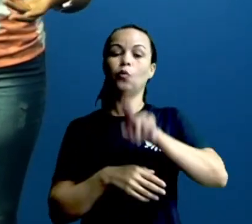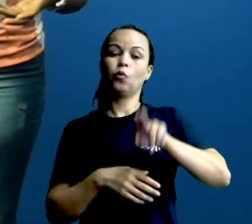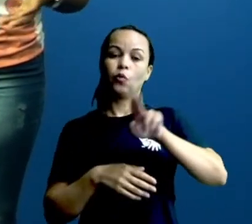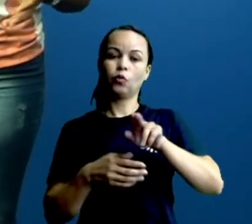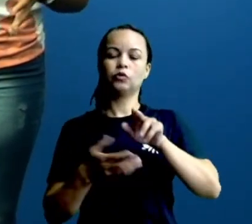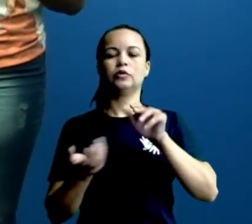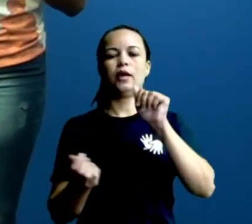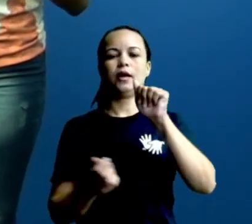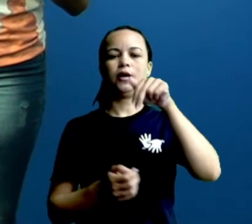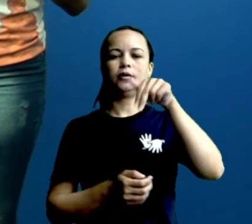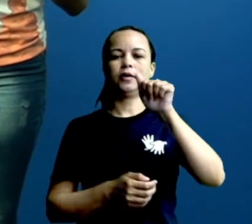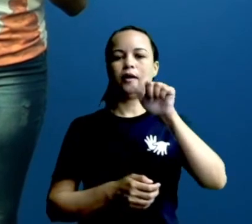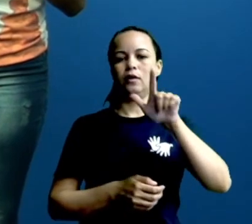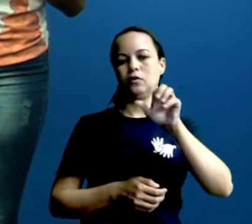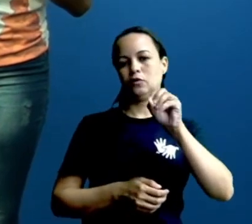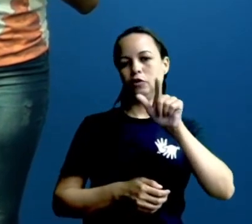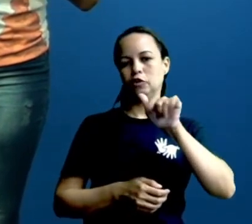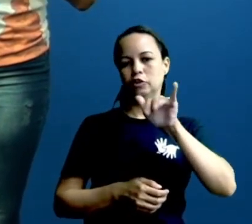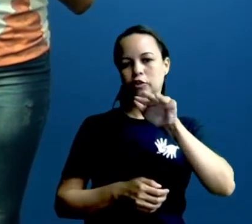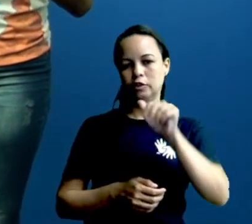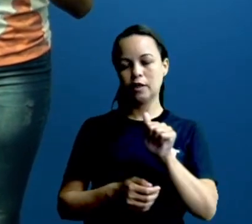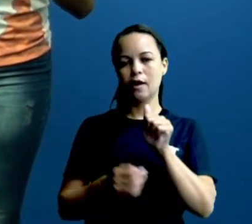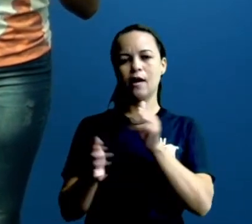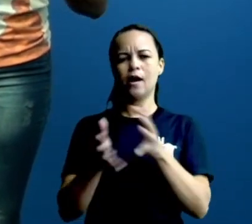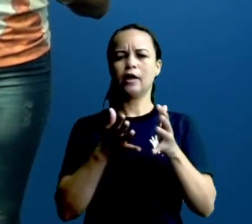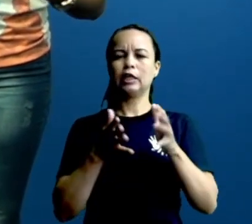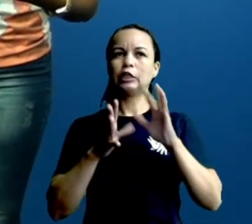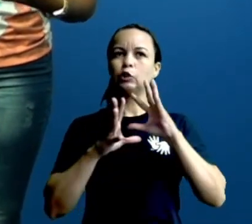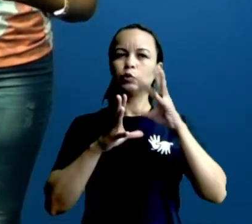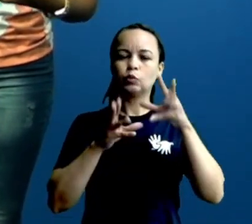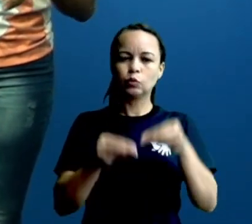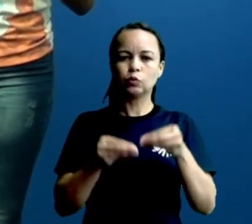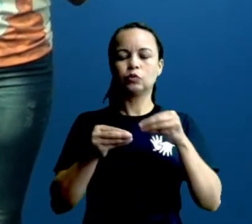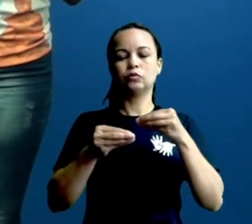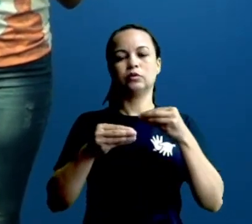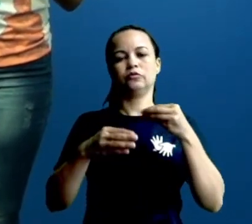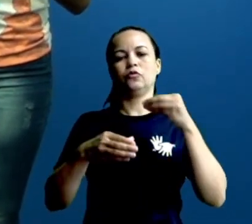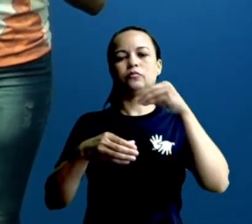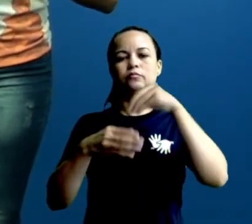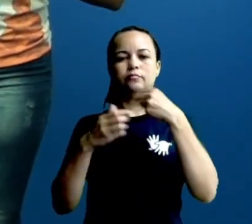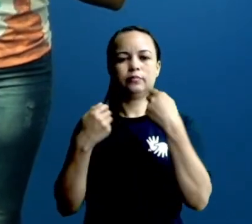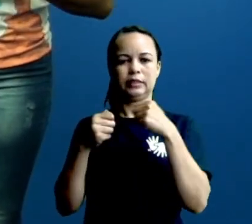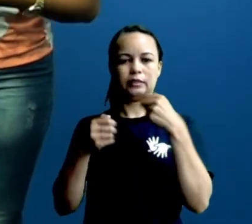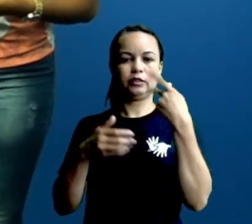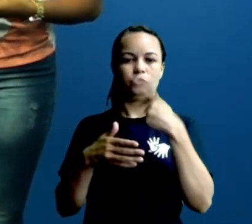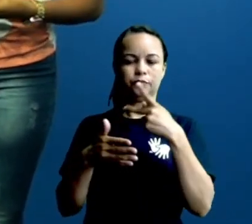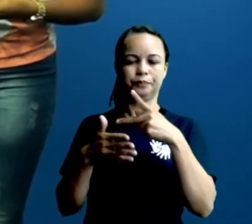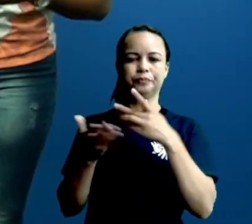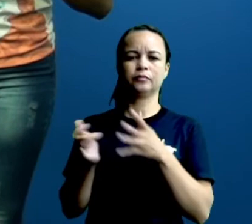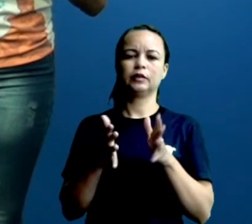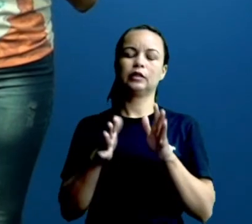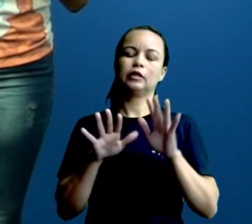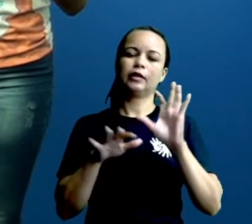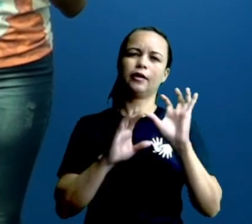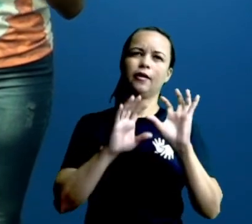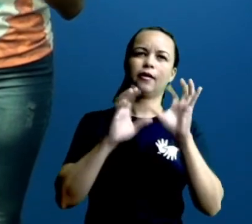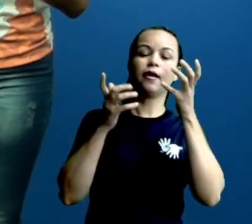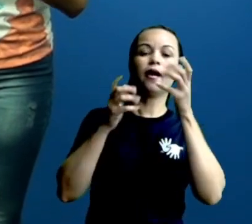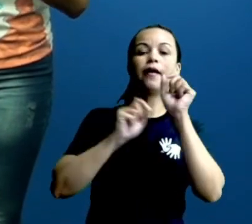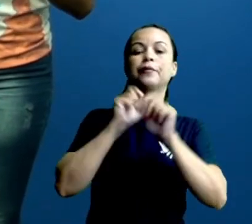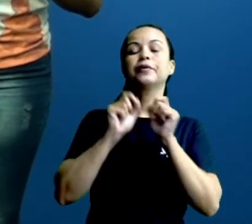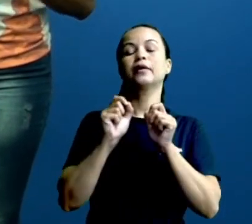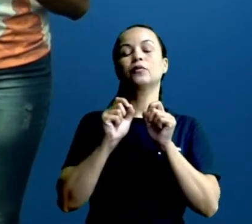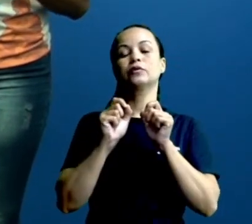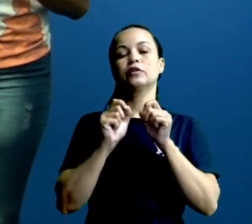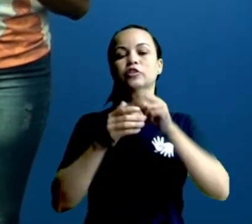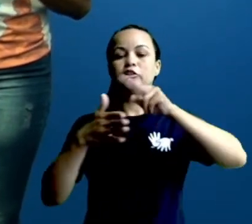de analogias, então vocês coloquem tudo o que for necessário ali. E claro, quando a gente lê, a gente busca